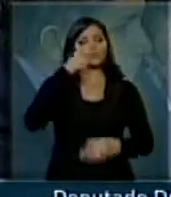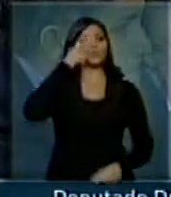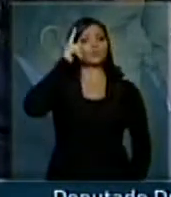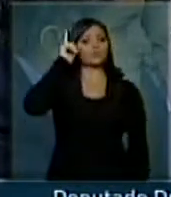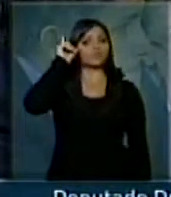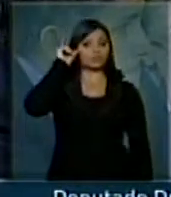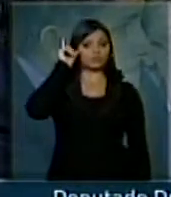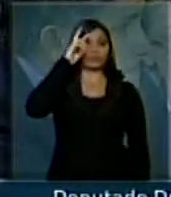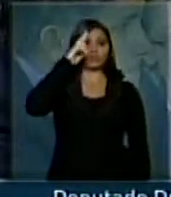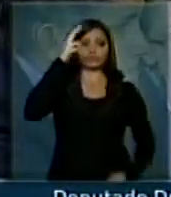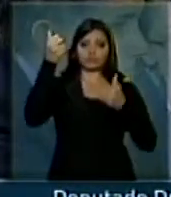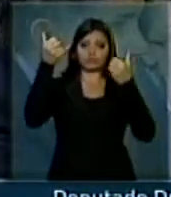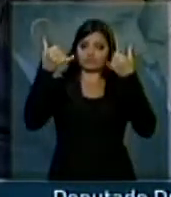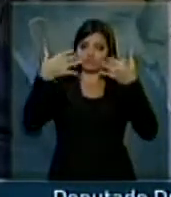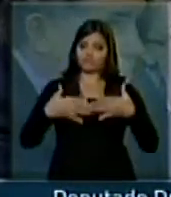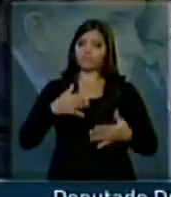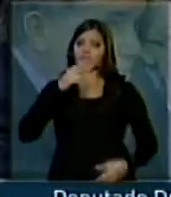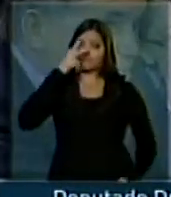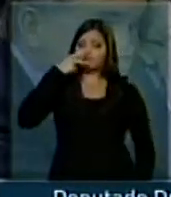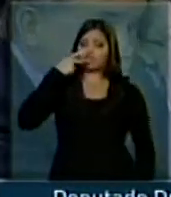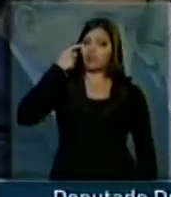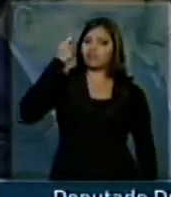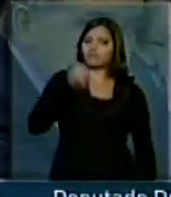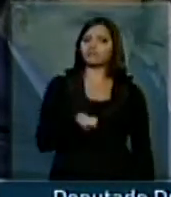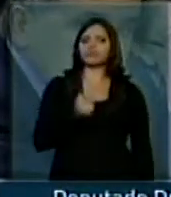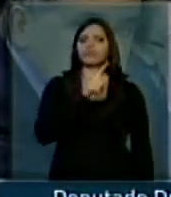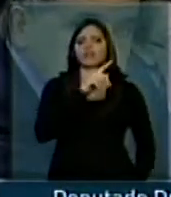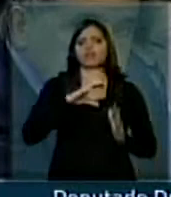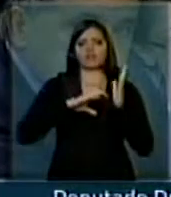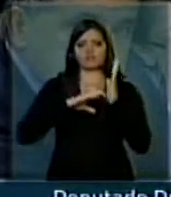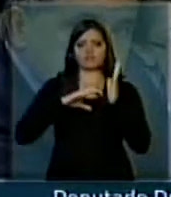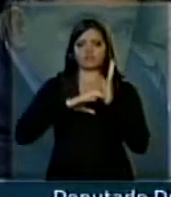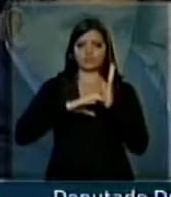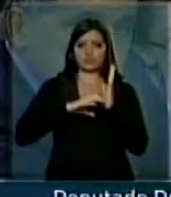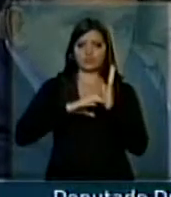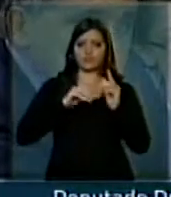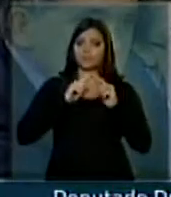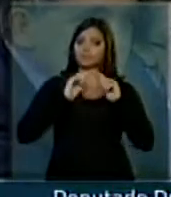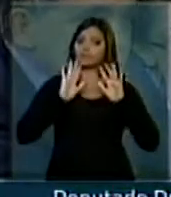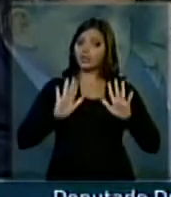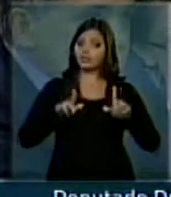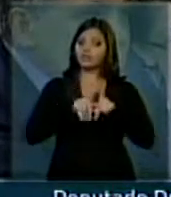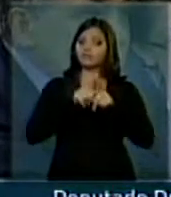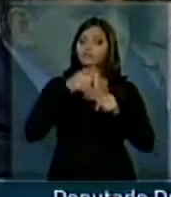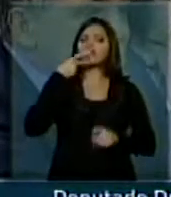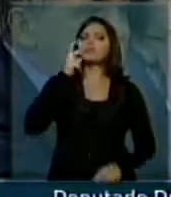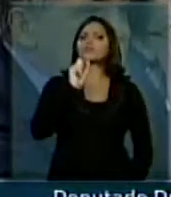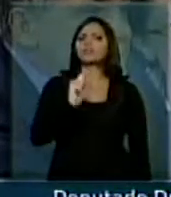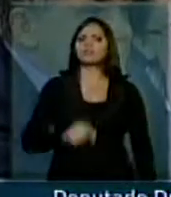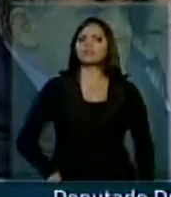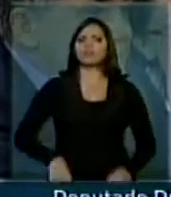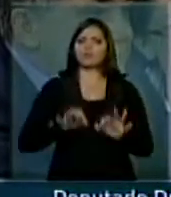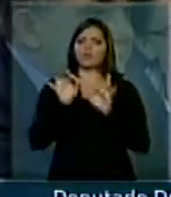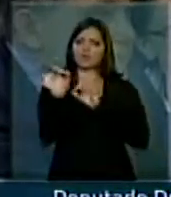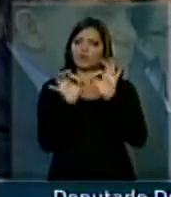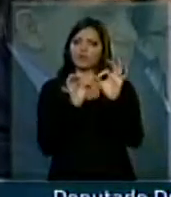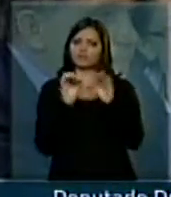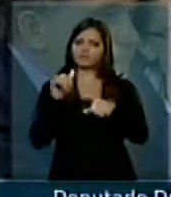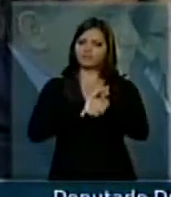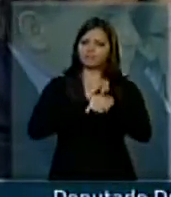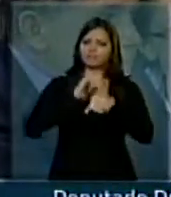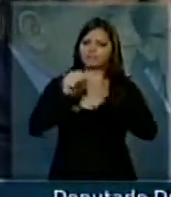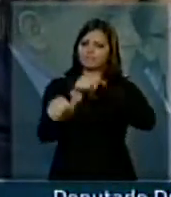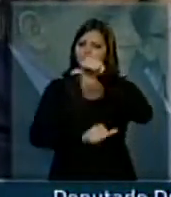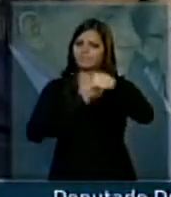ontem no Senado. No entanto, disse também que está promovendo uma reestruturação, não só